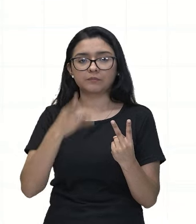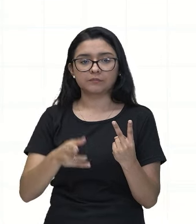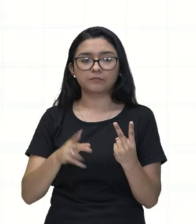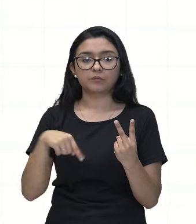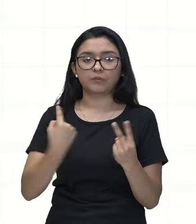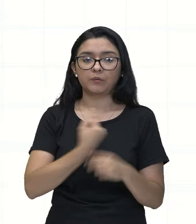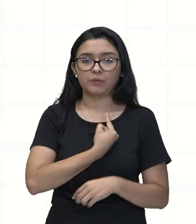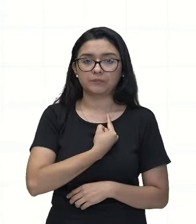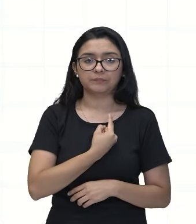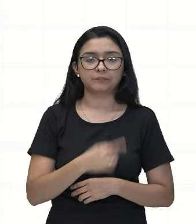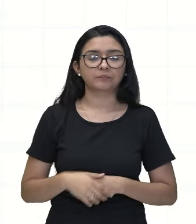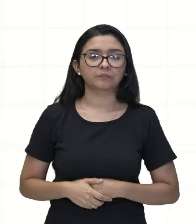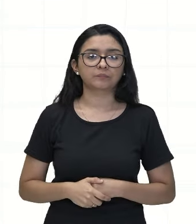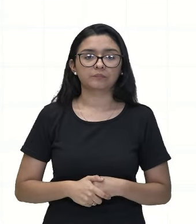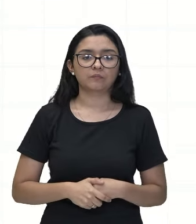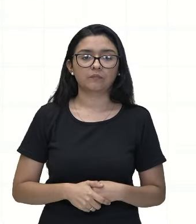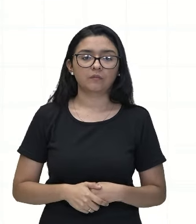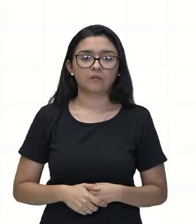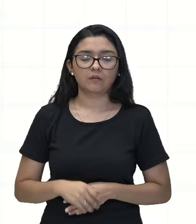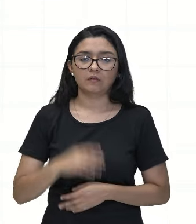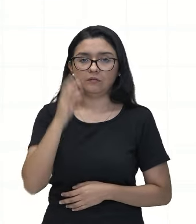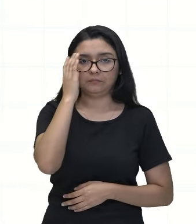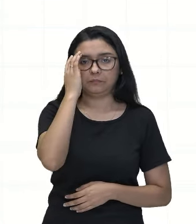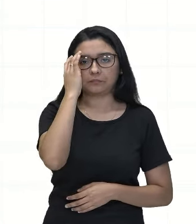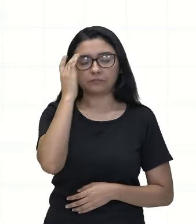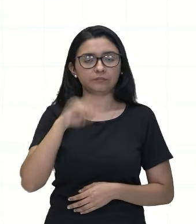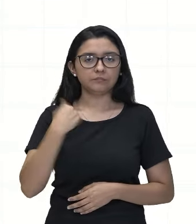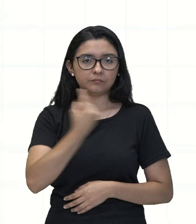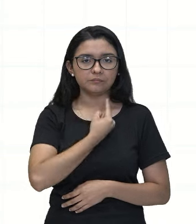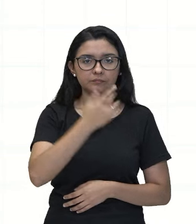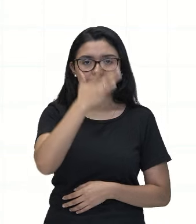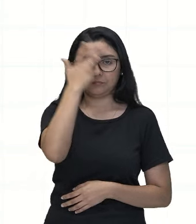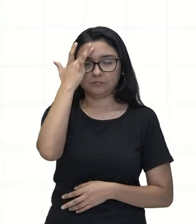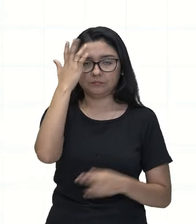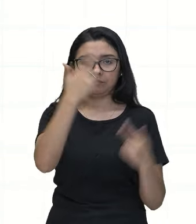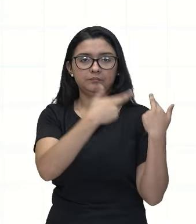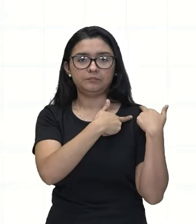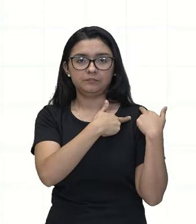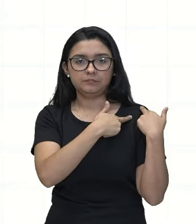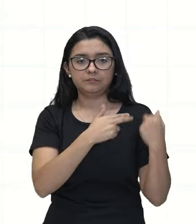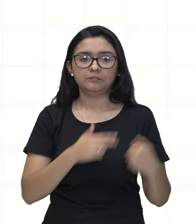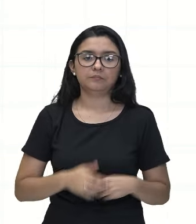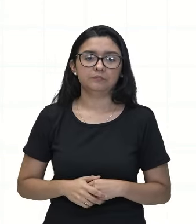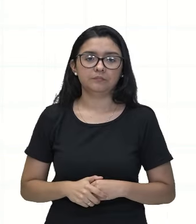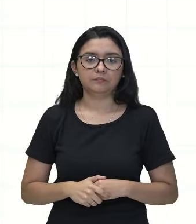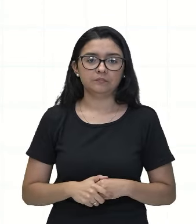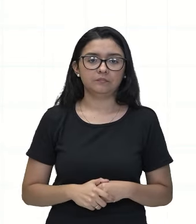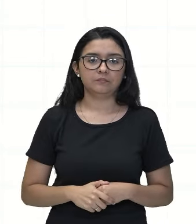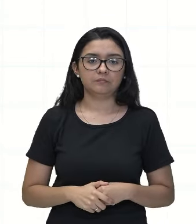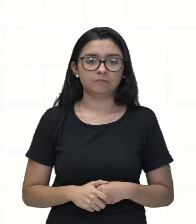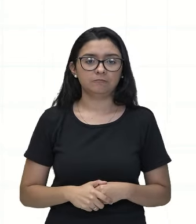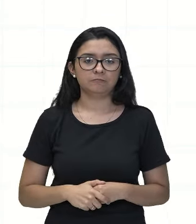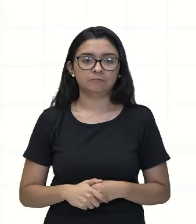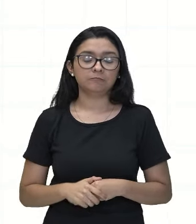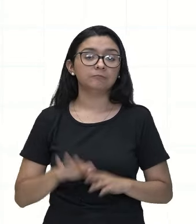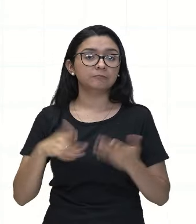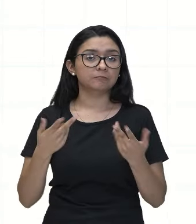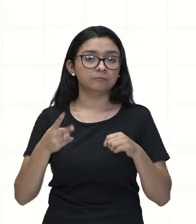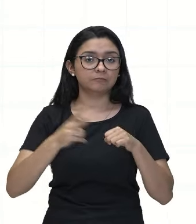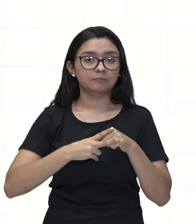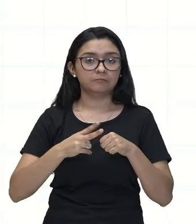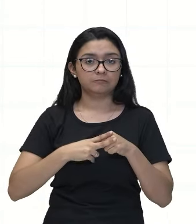nós né Nós somos pessoas responsáveis então o verbo vai para o